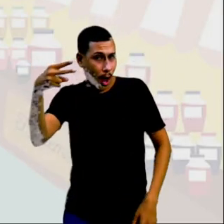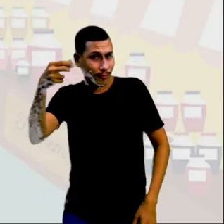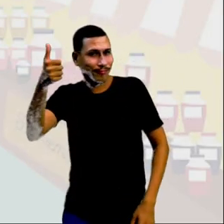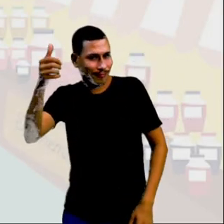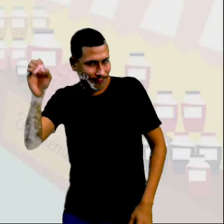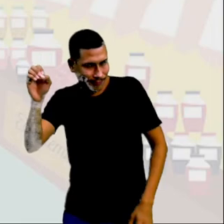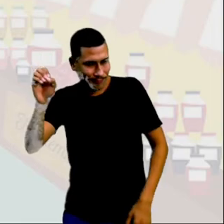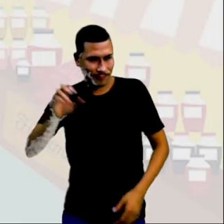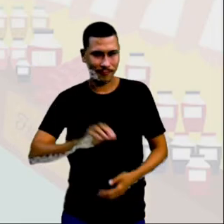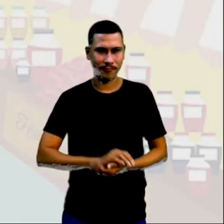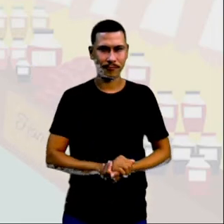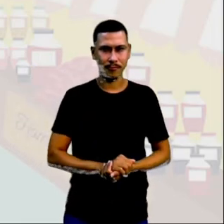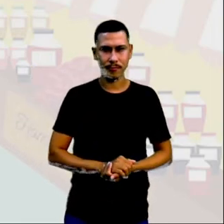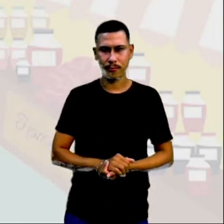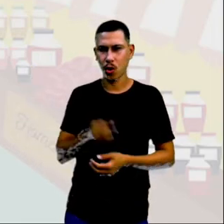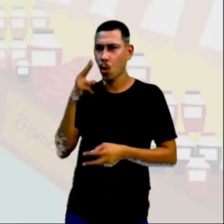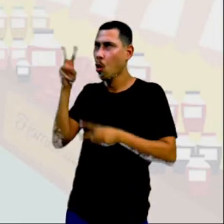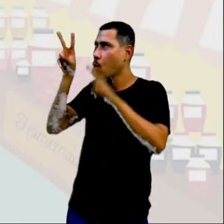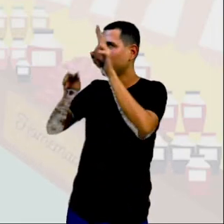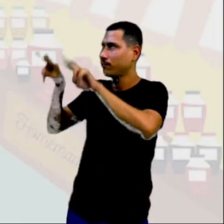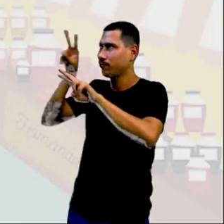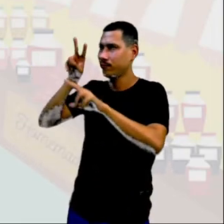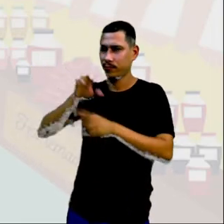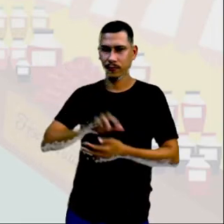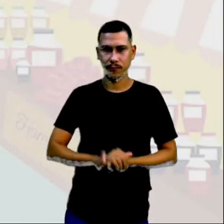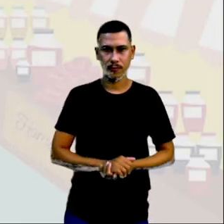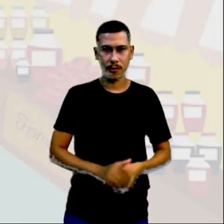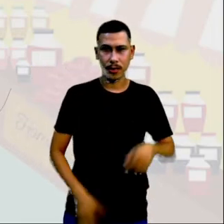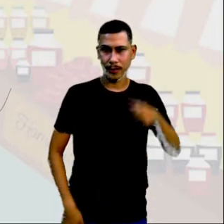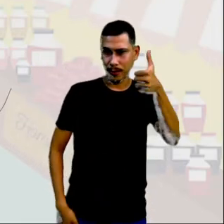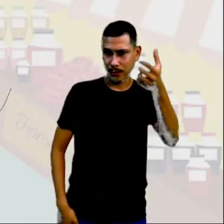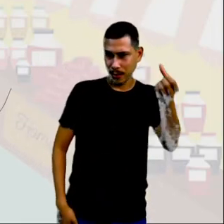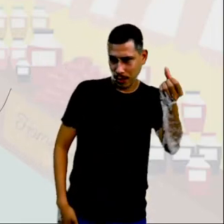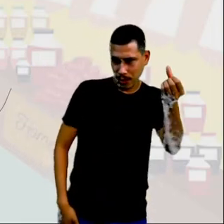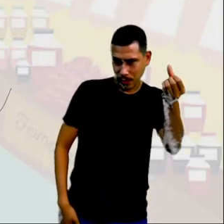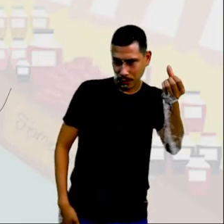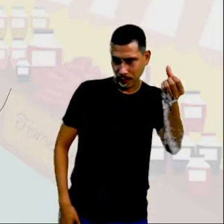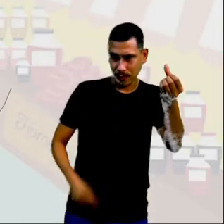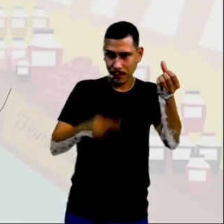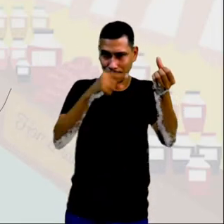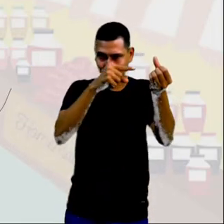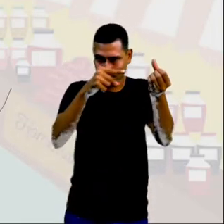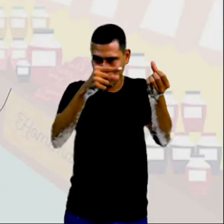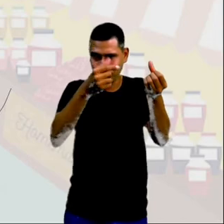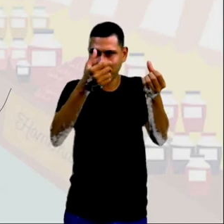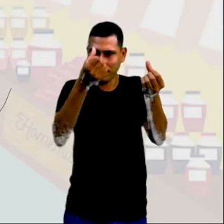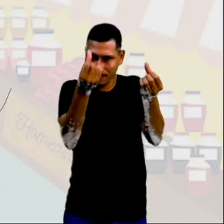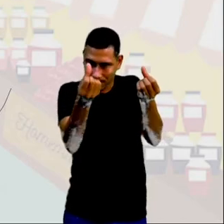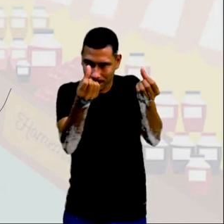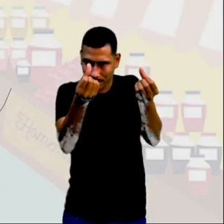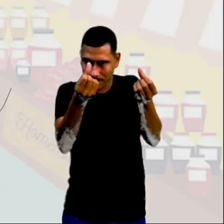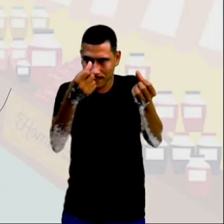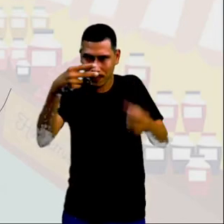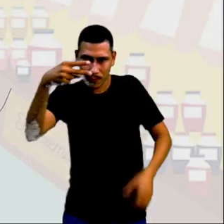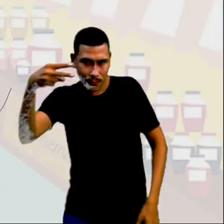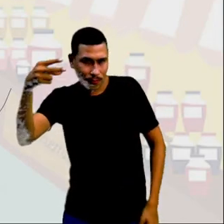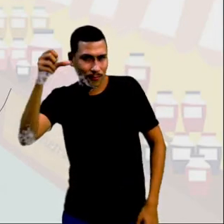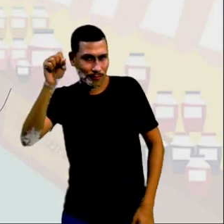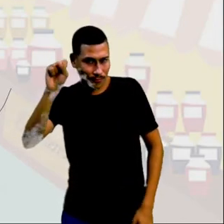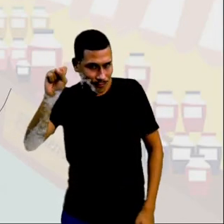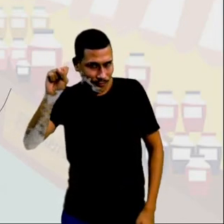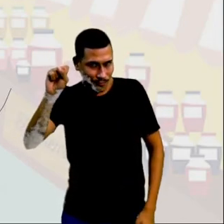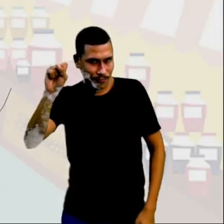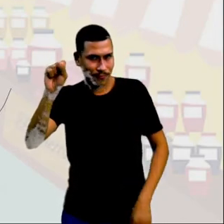10. Olha como vai ficar essa expressão. 16 menos 6 vai ser igual a